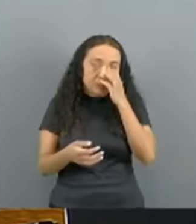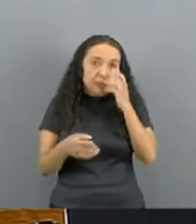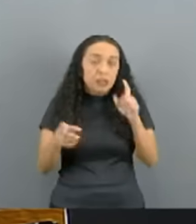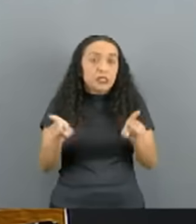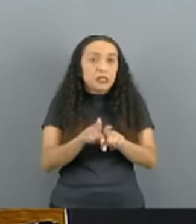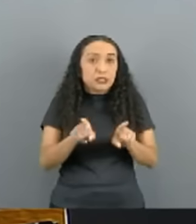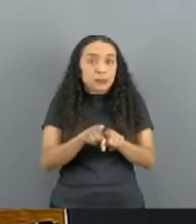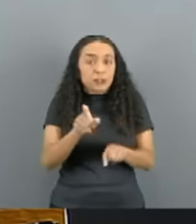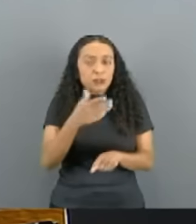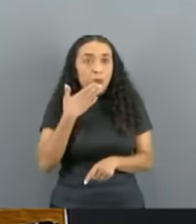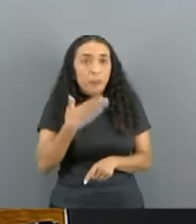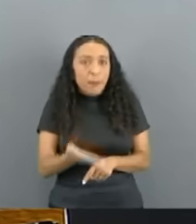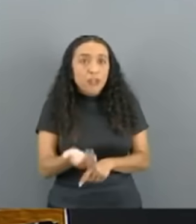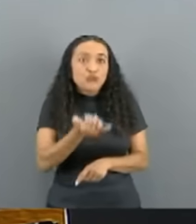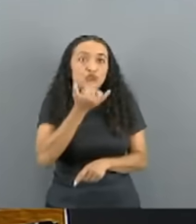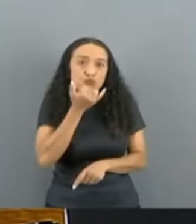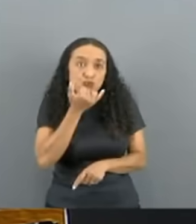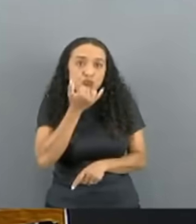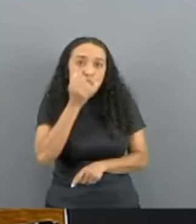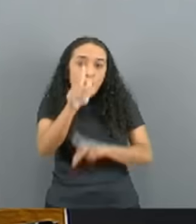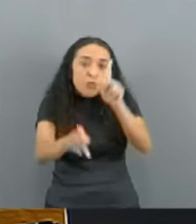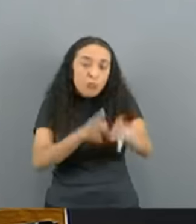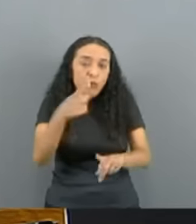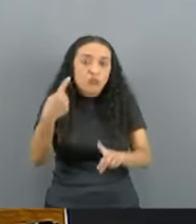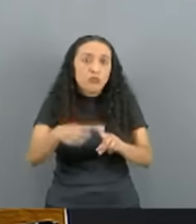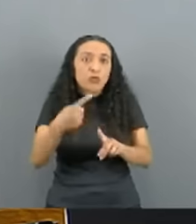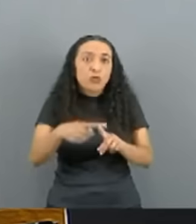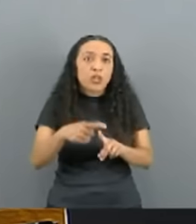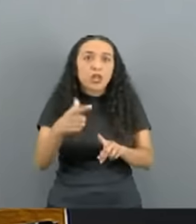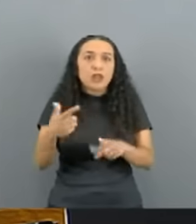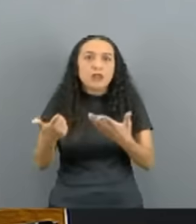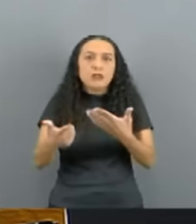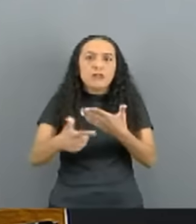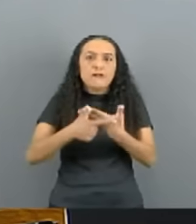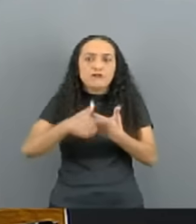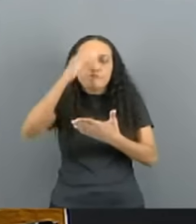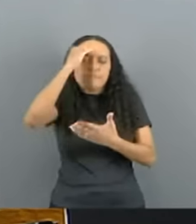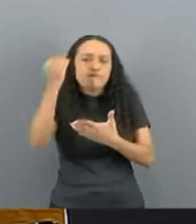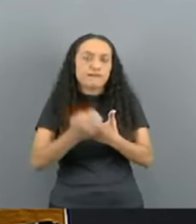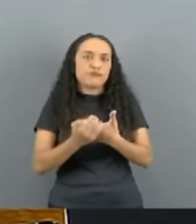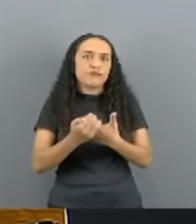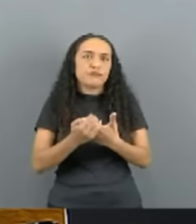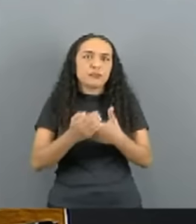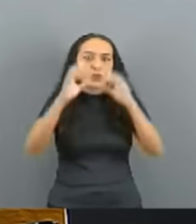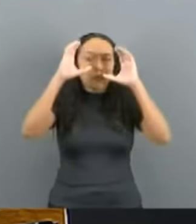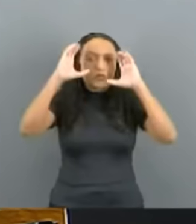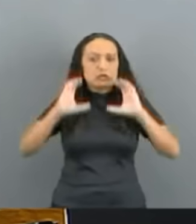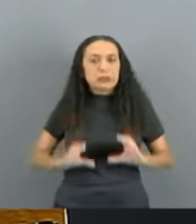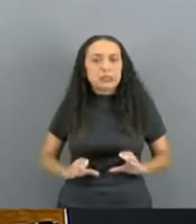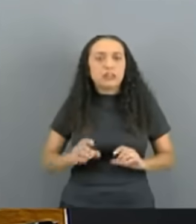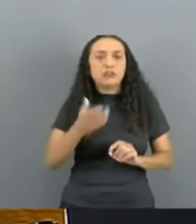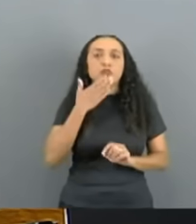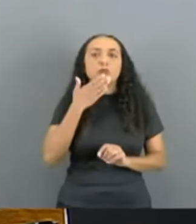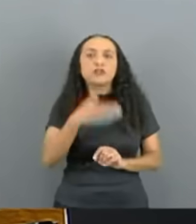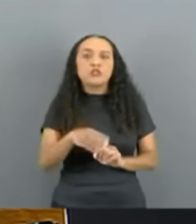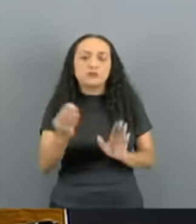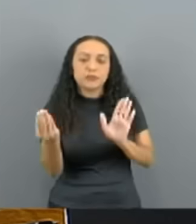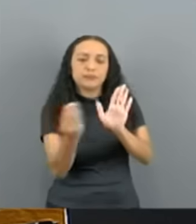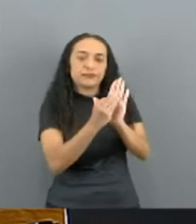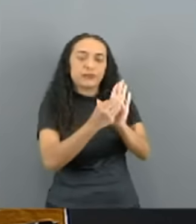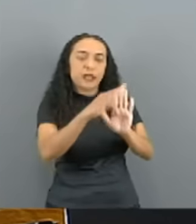desculpa à população por não ter cumprido o seu papel, como cidadão, inclusive, de pedir para incluir na